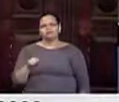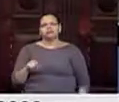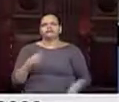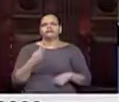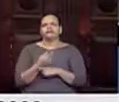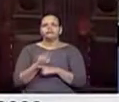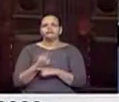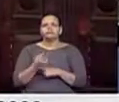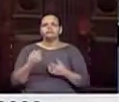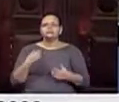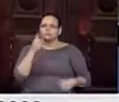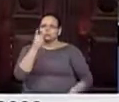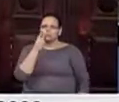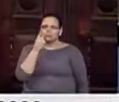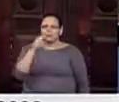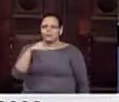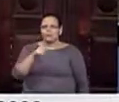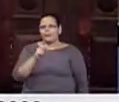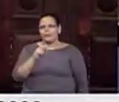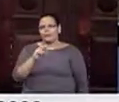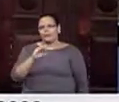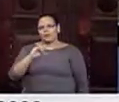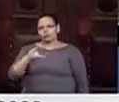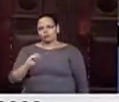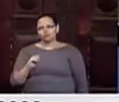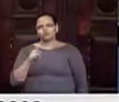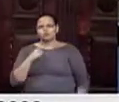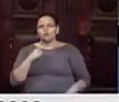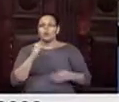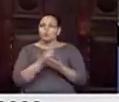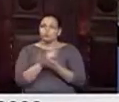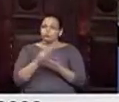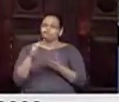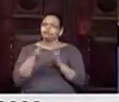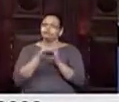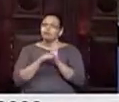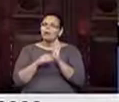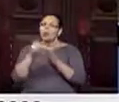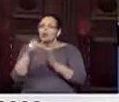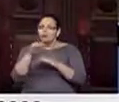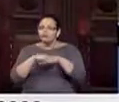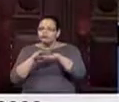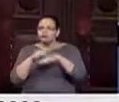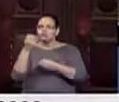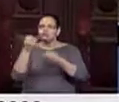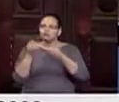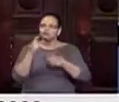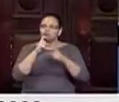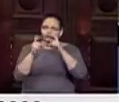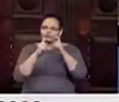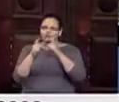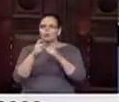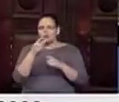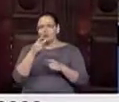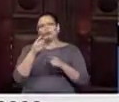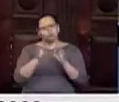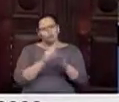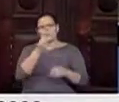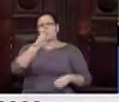o deputado márcio pacheco em alguns pontos a discutir mas ele considera que o projeto é bom é positivo